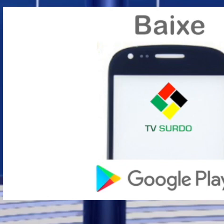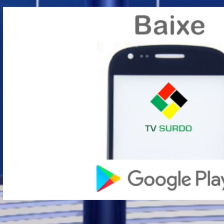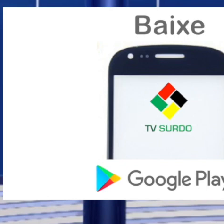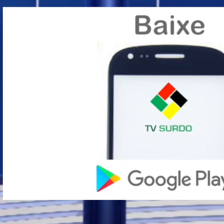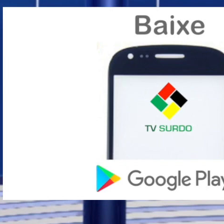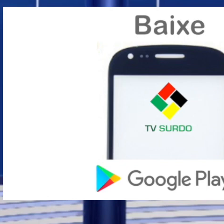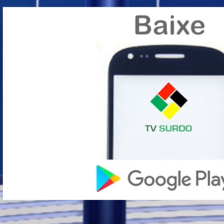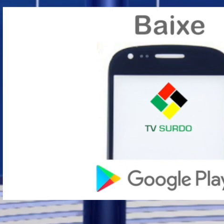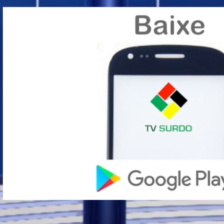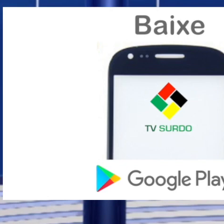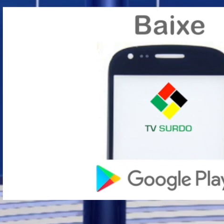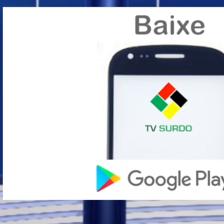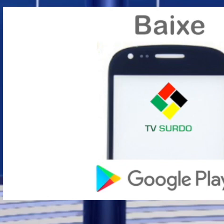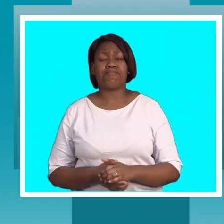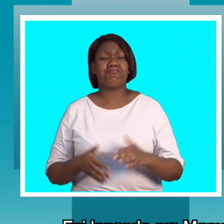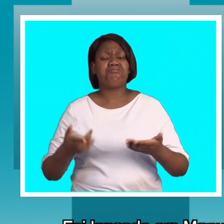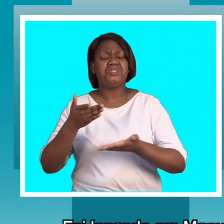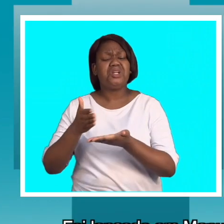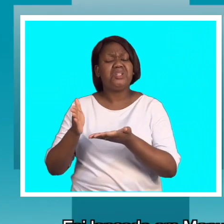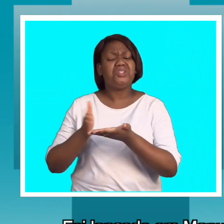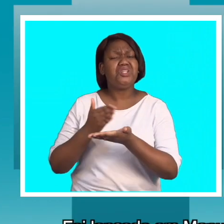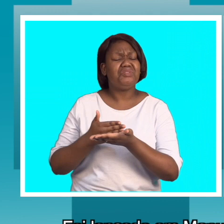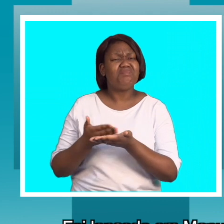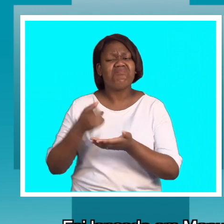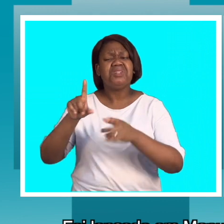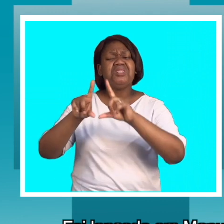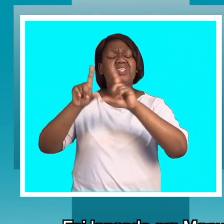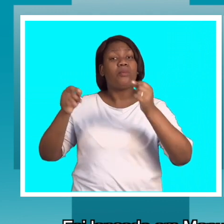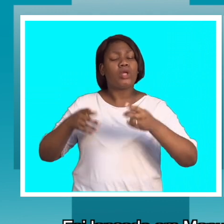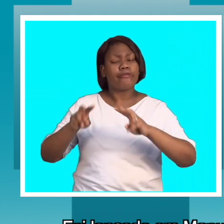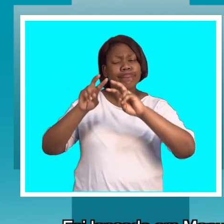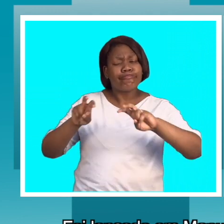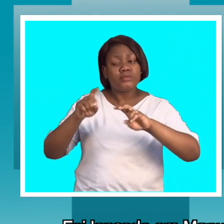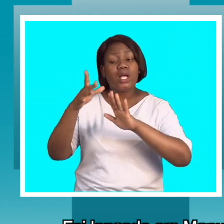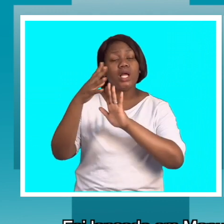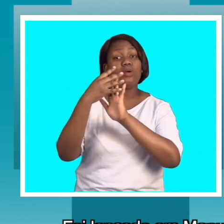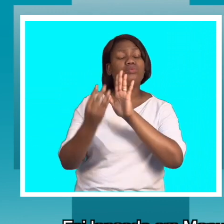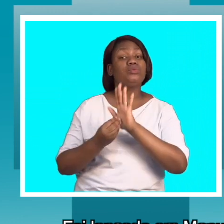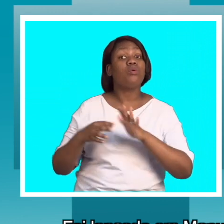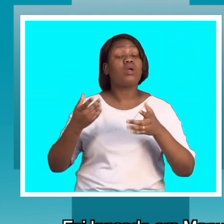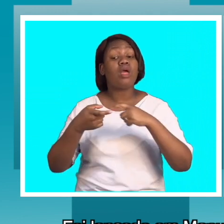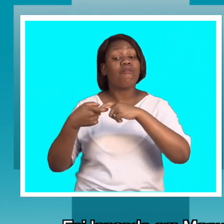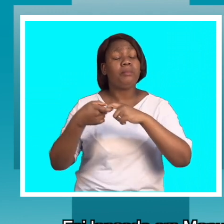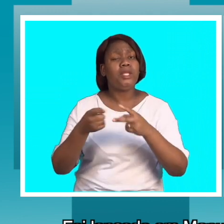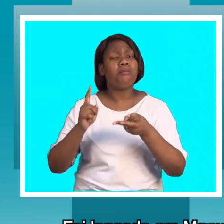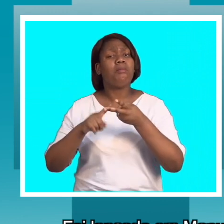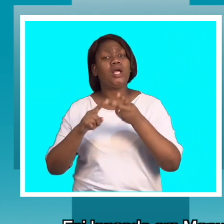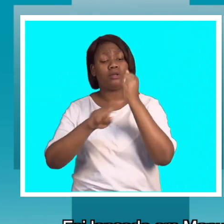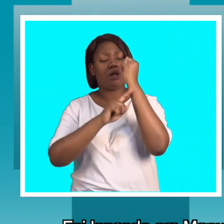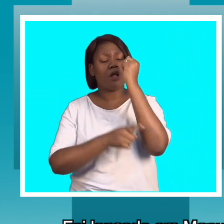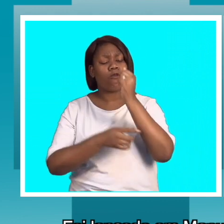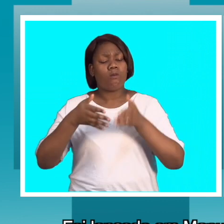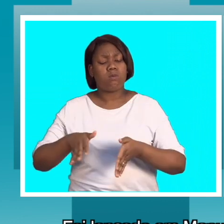área e procura também analisar as barreiras encontradas. Foi lançado em Maputo o livro que reporta o resultado de pesquisas